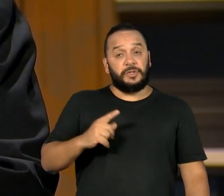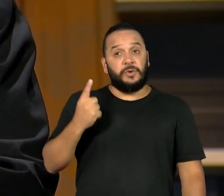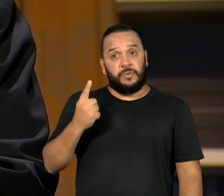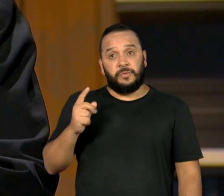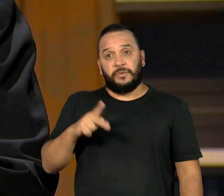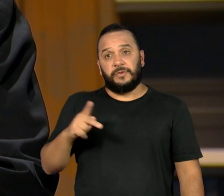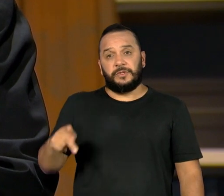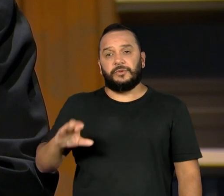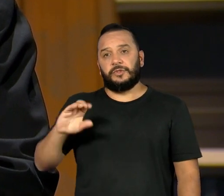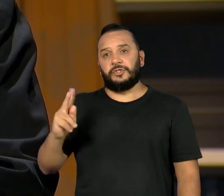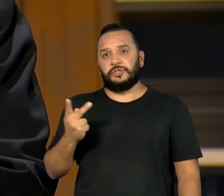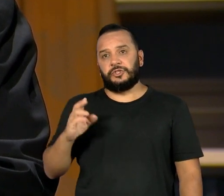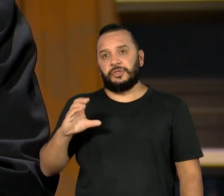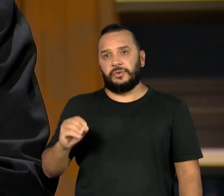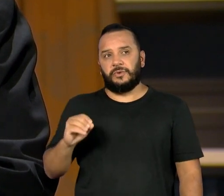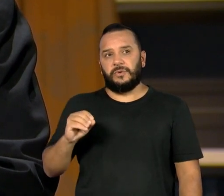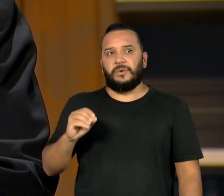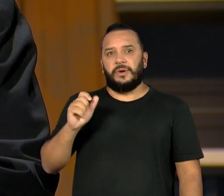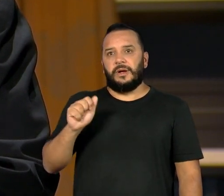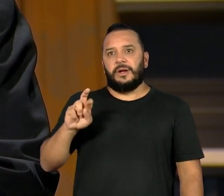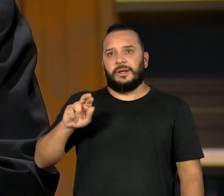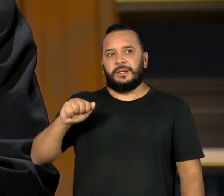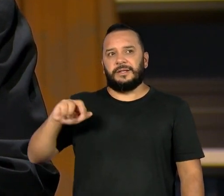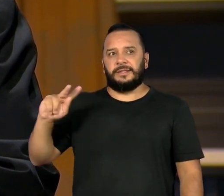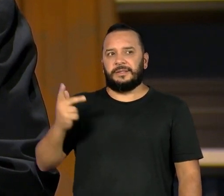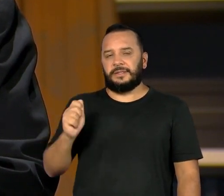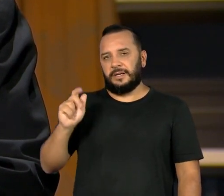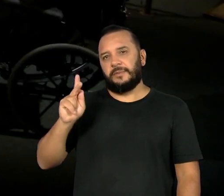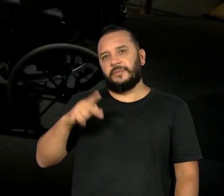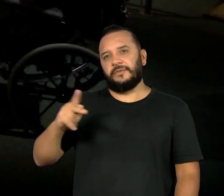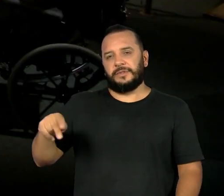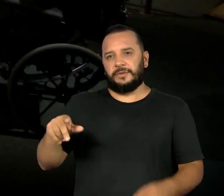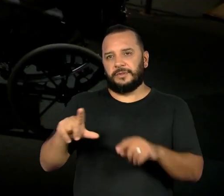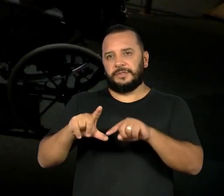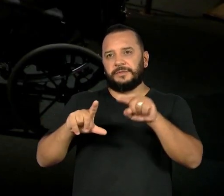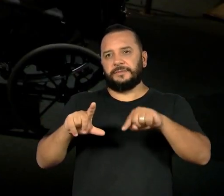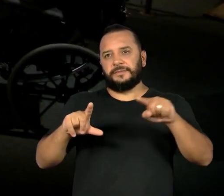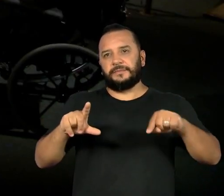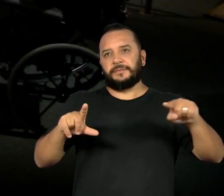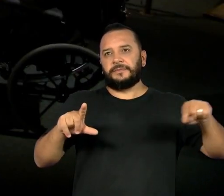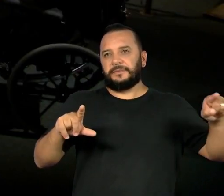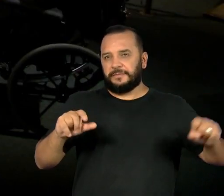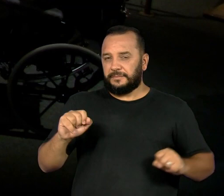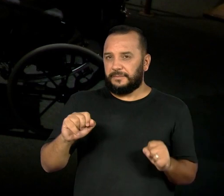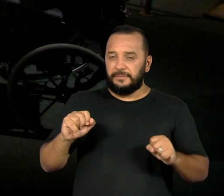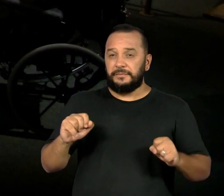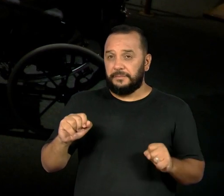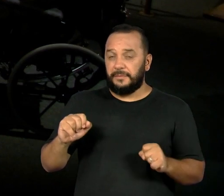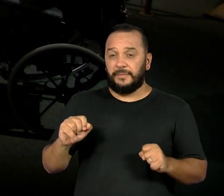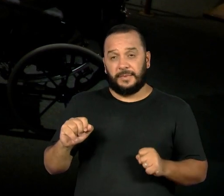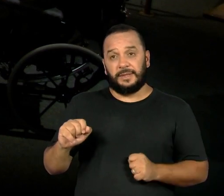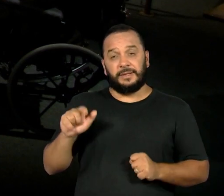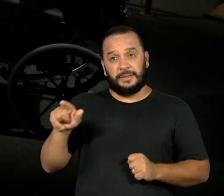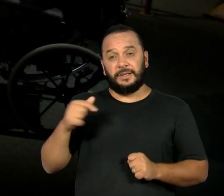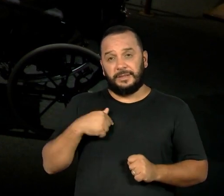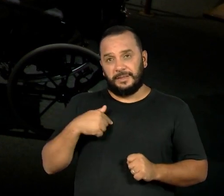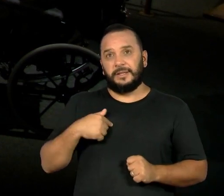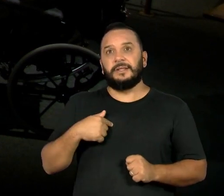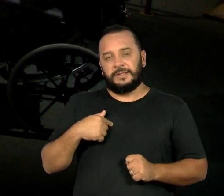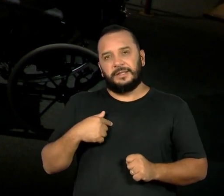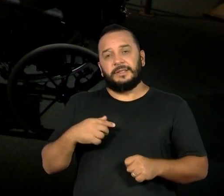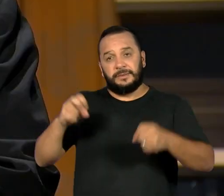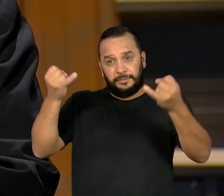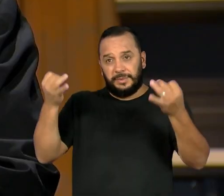Chico Aranha, aquele professor de estatística, né? Aquela matéria que ninguém vê nem de longe. E ele conseguia transformar